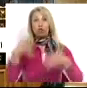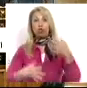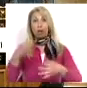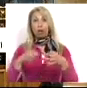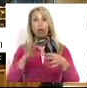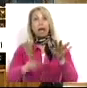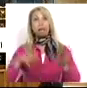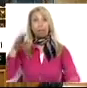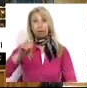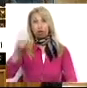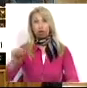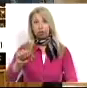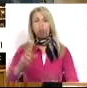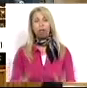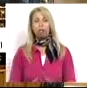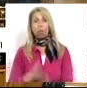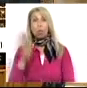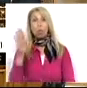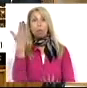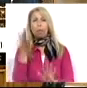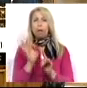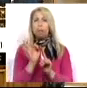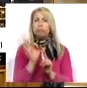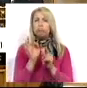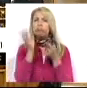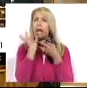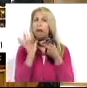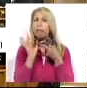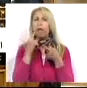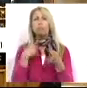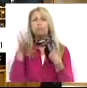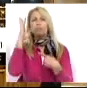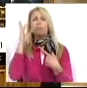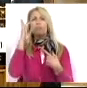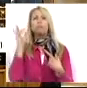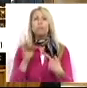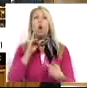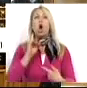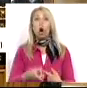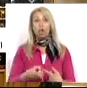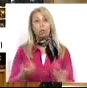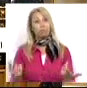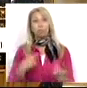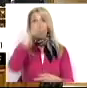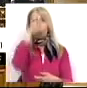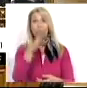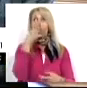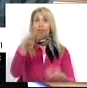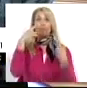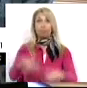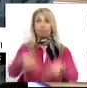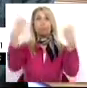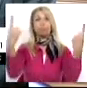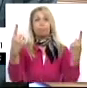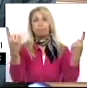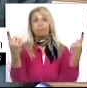das Assembleias Distritais, o primeiro elemento a reter reside na confissão do próprio Governo de que só não